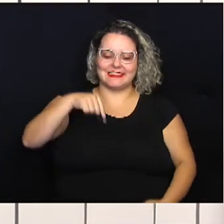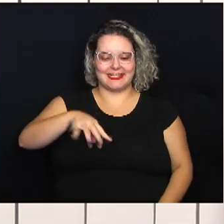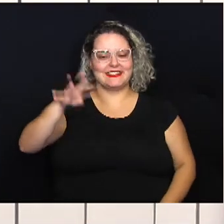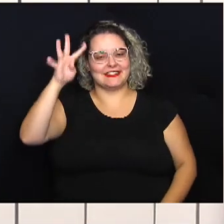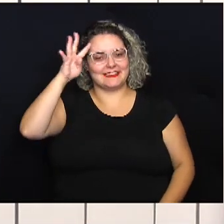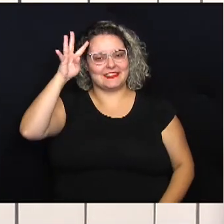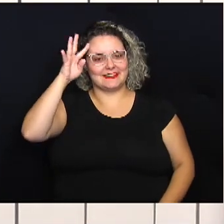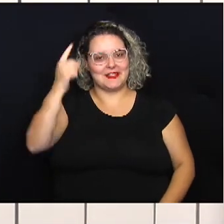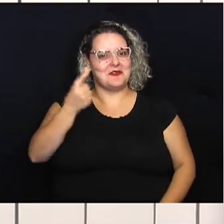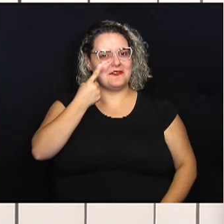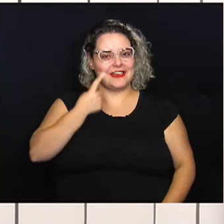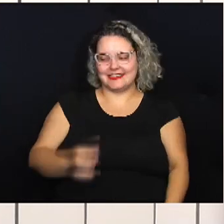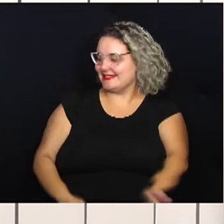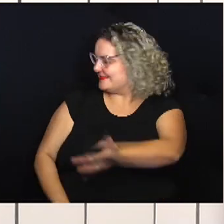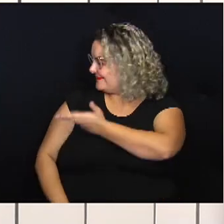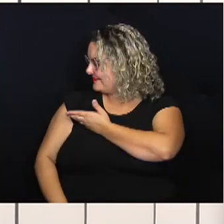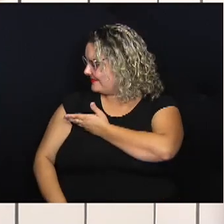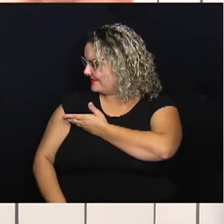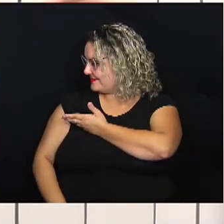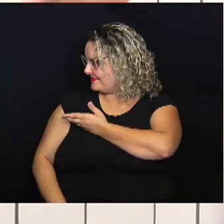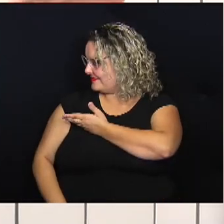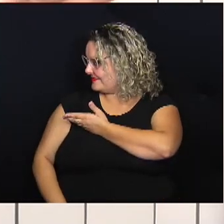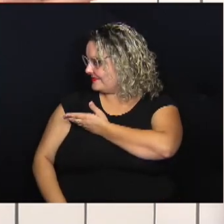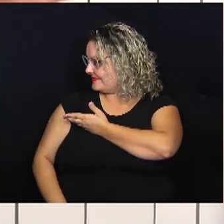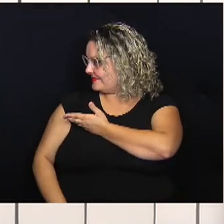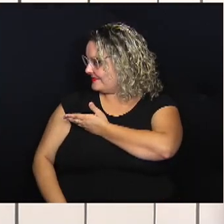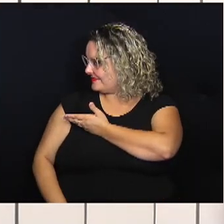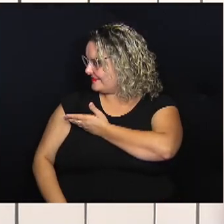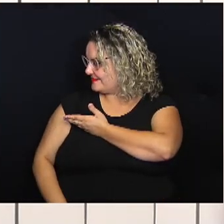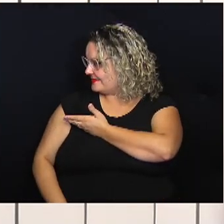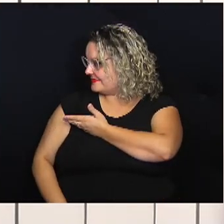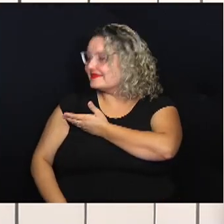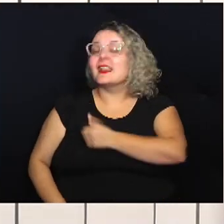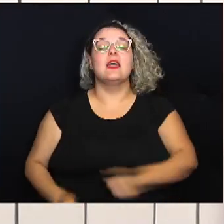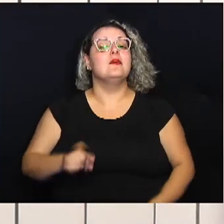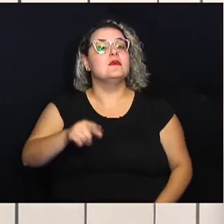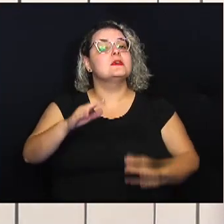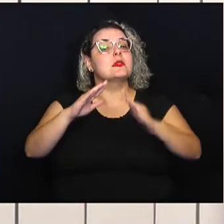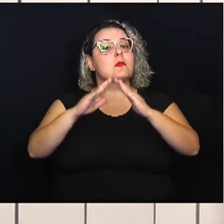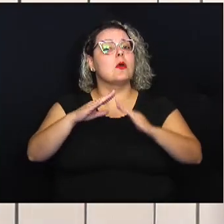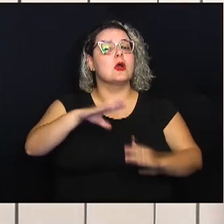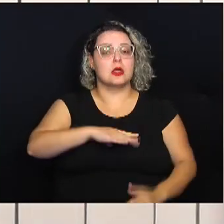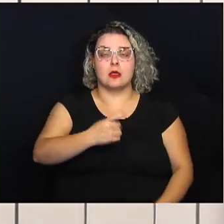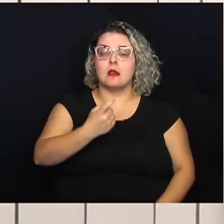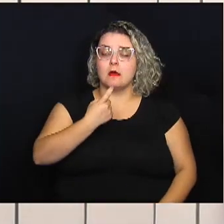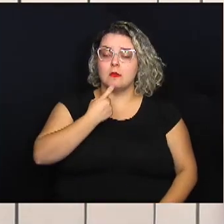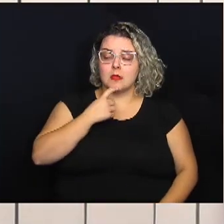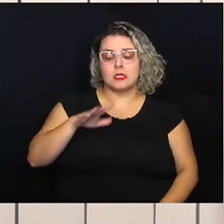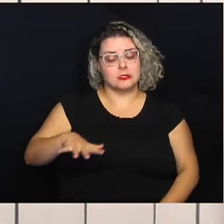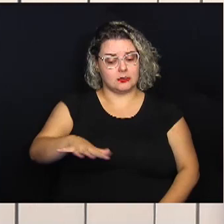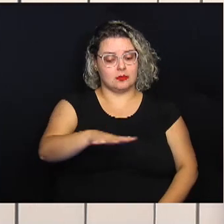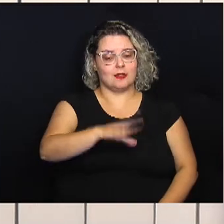quarta-feira. 19 é o nosso DDD, para você que é de Campinas e região, pode ir direto no número